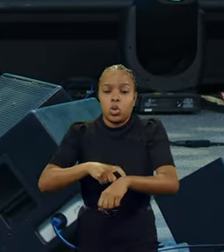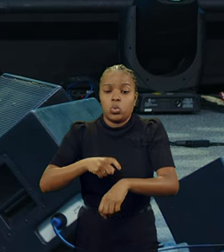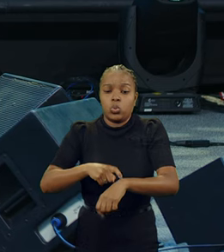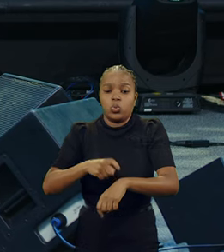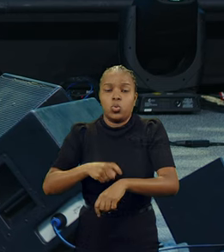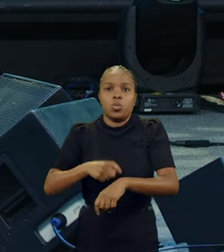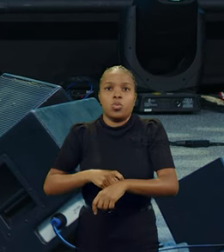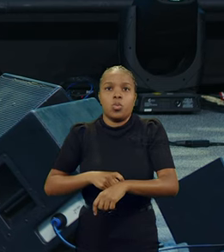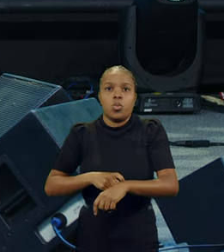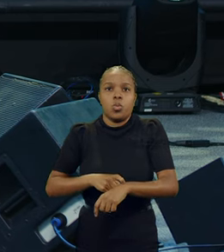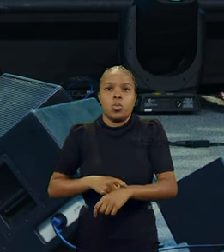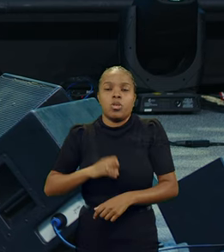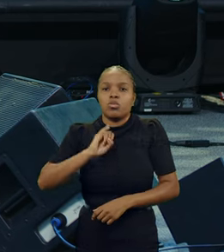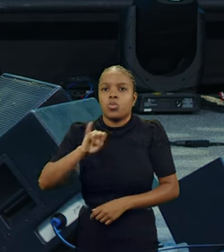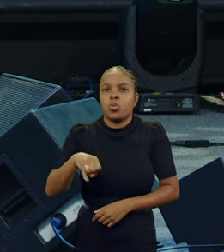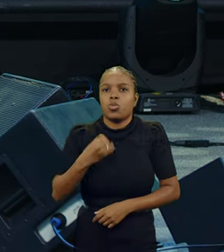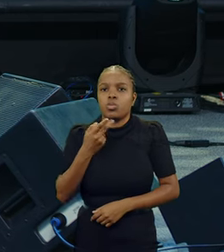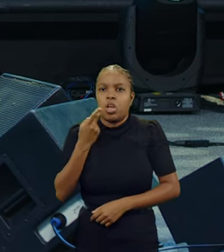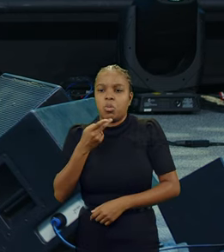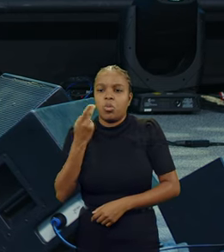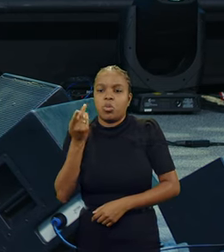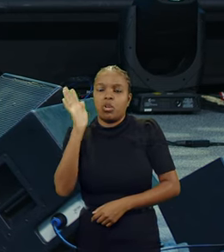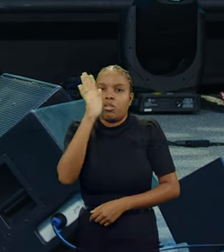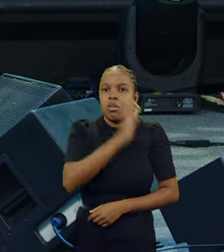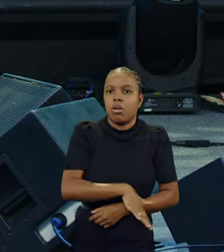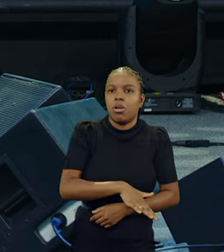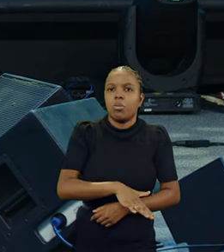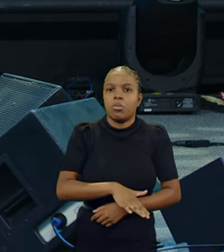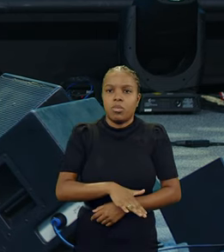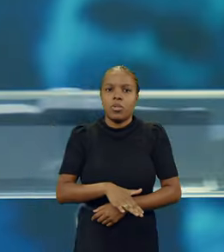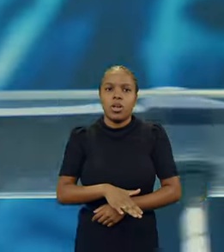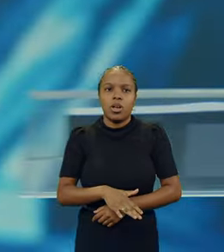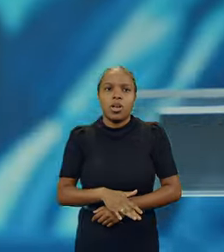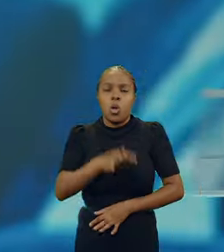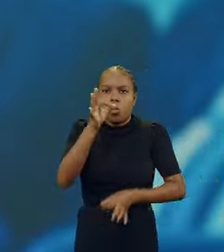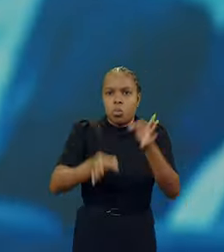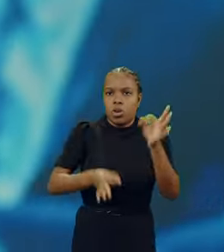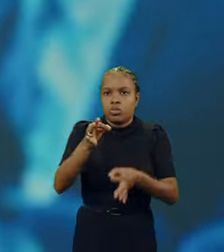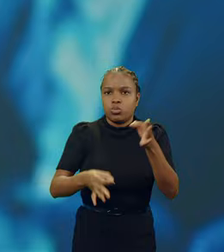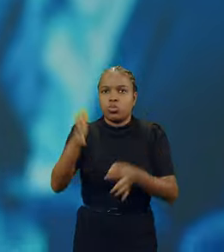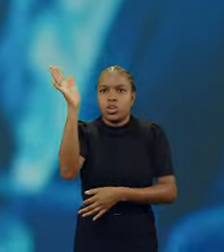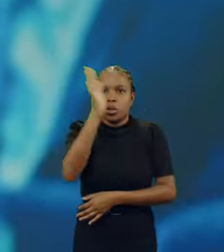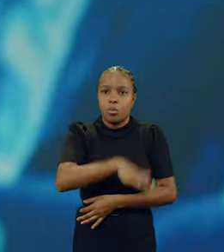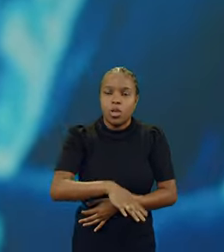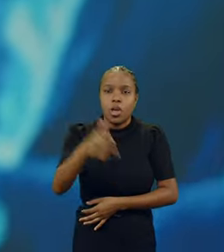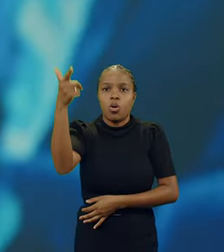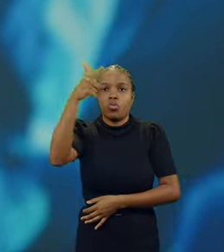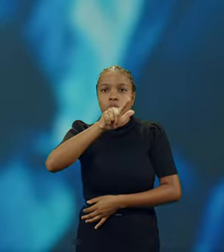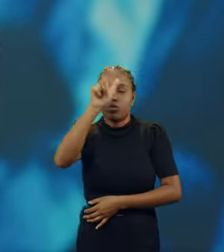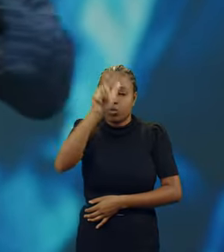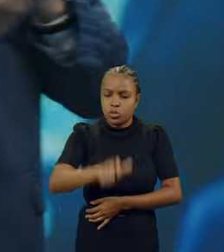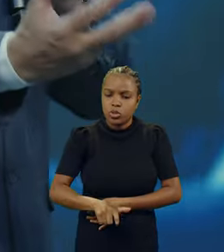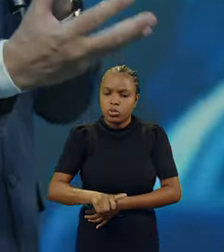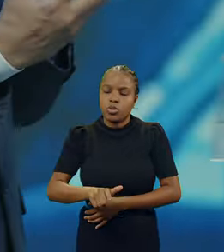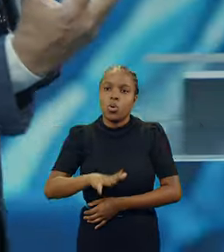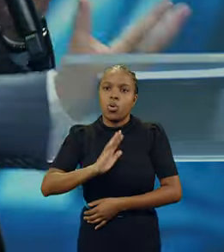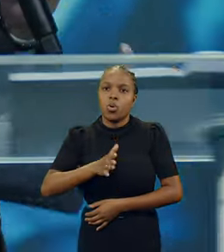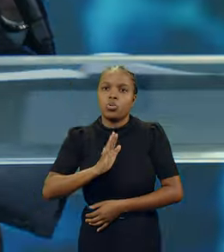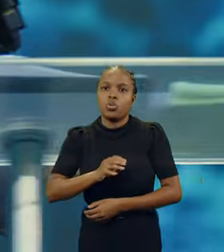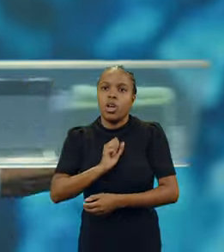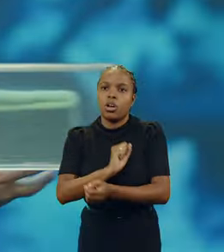primeira oportunidade. Outros já estão com a fogueira acesa, só esperando a